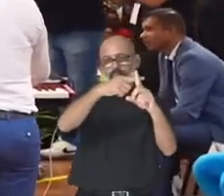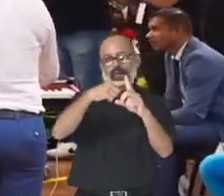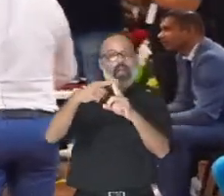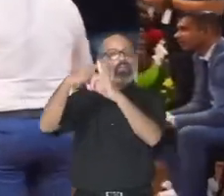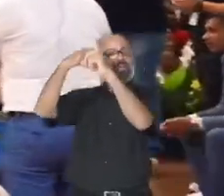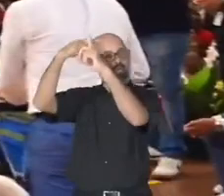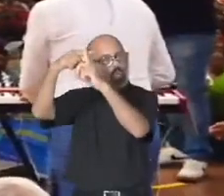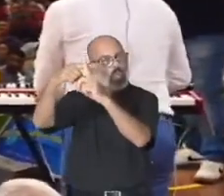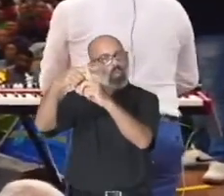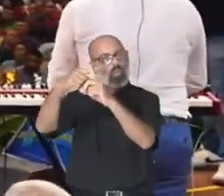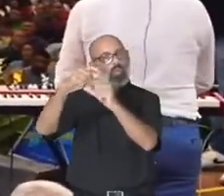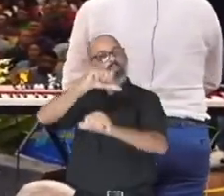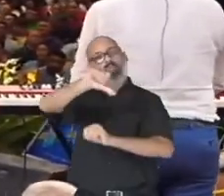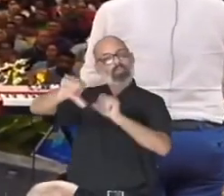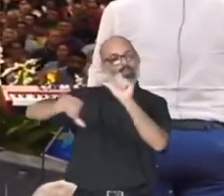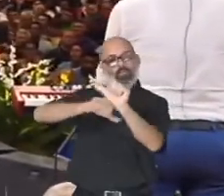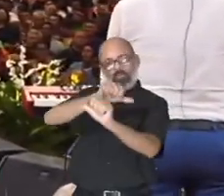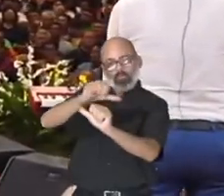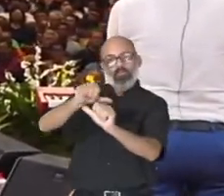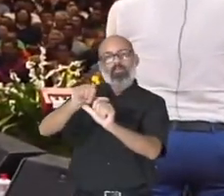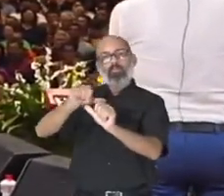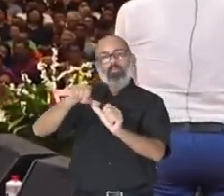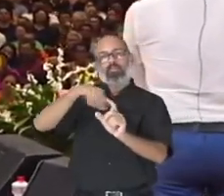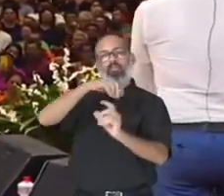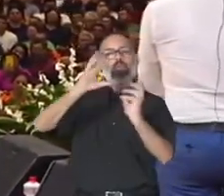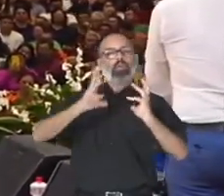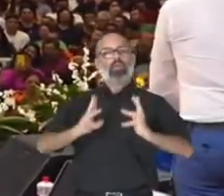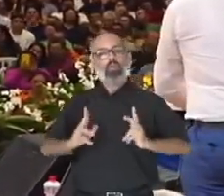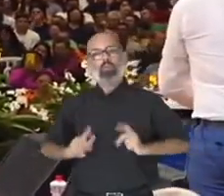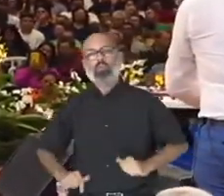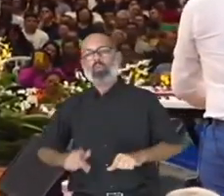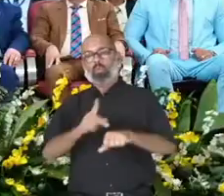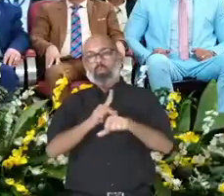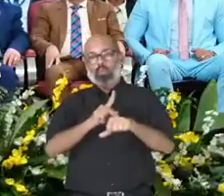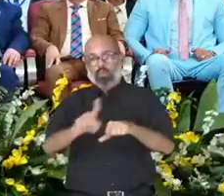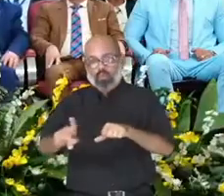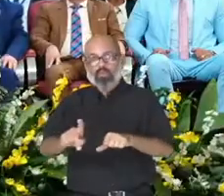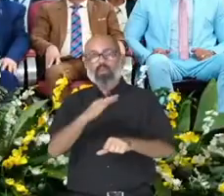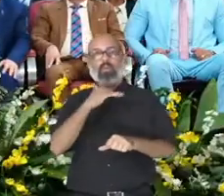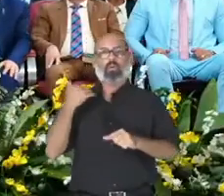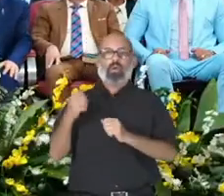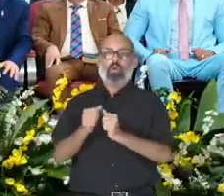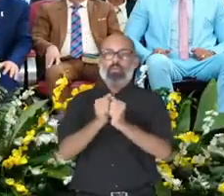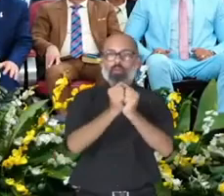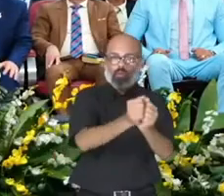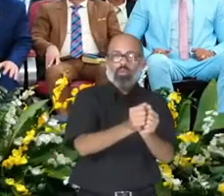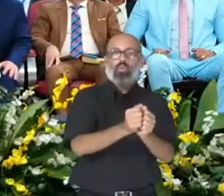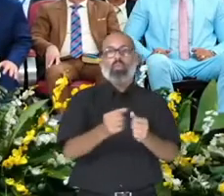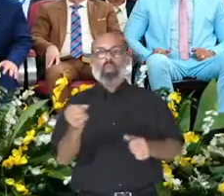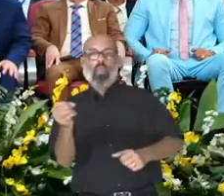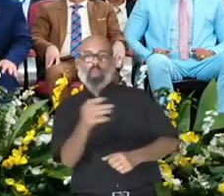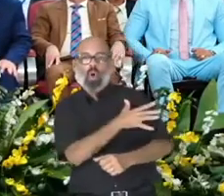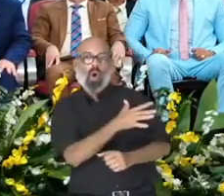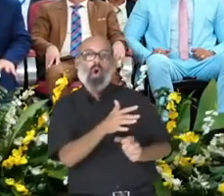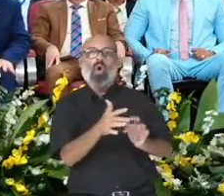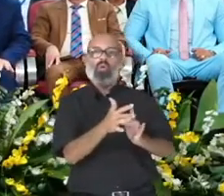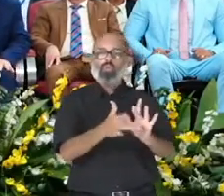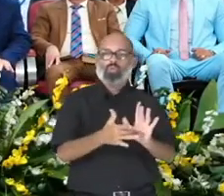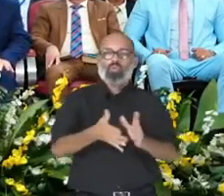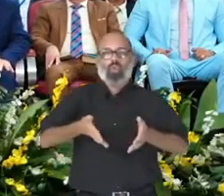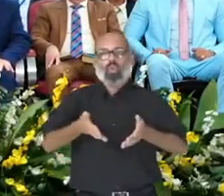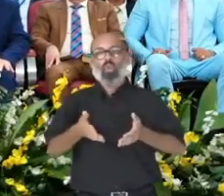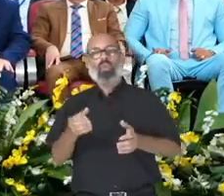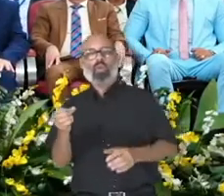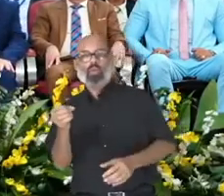cruz. É a cruz que santifica. Na cruz morremos com Ele, na cruz renascemos, nasce um novo homem com